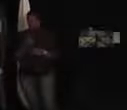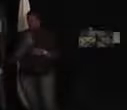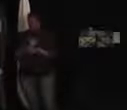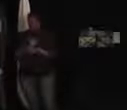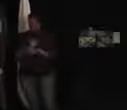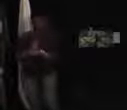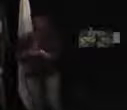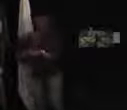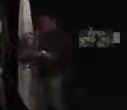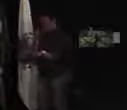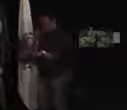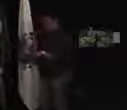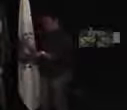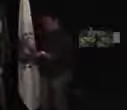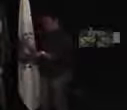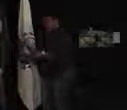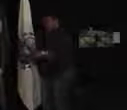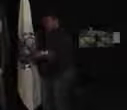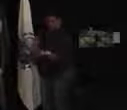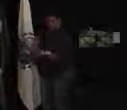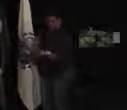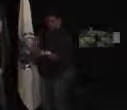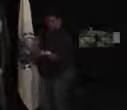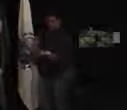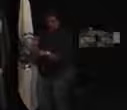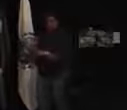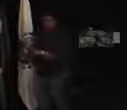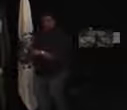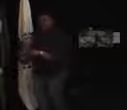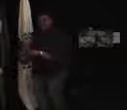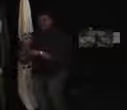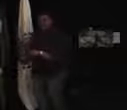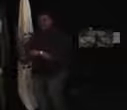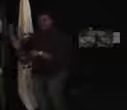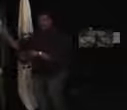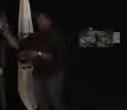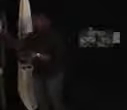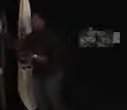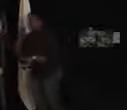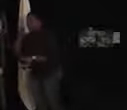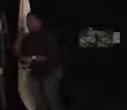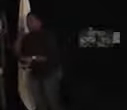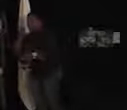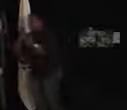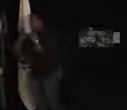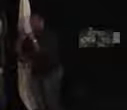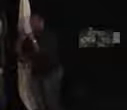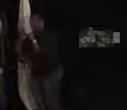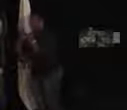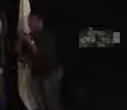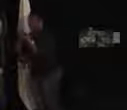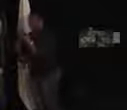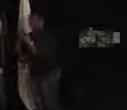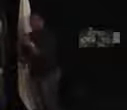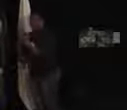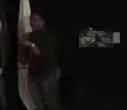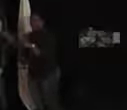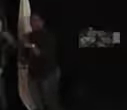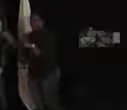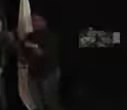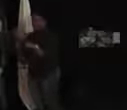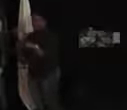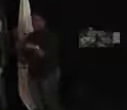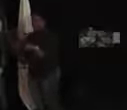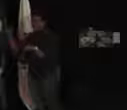outro falar. Então, será que ele agora vai deixar eu falar? Quando o outro do outro lado da linha tenta falar, ele já interpela, né? Então